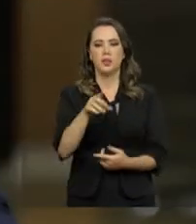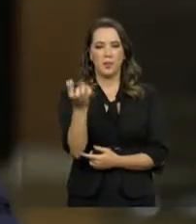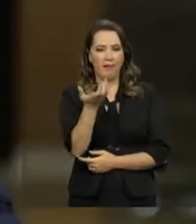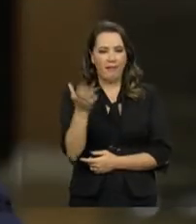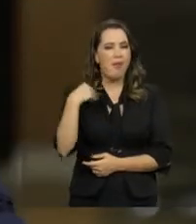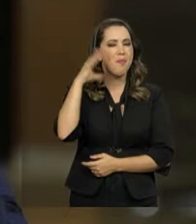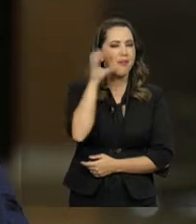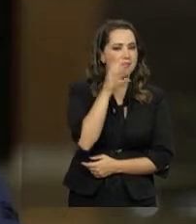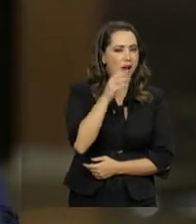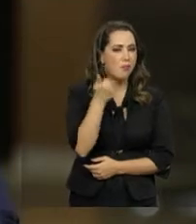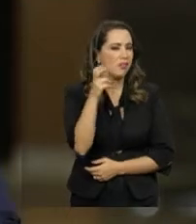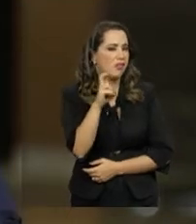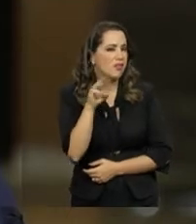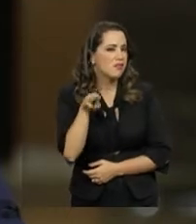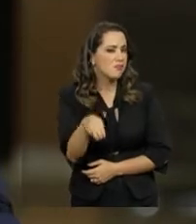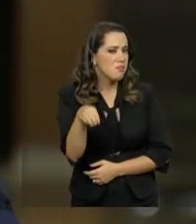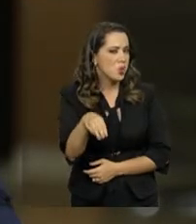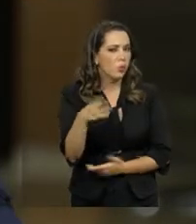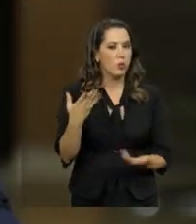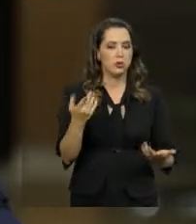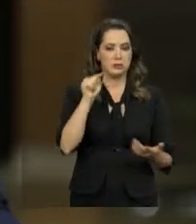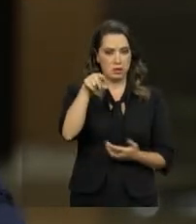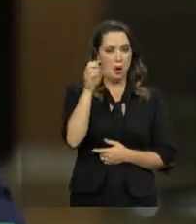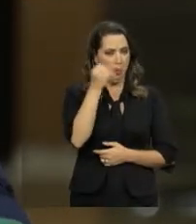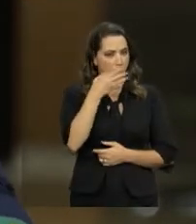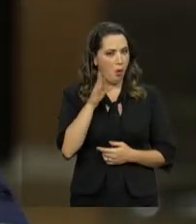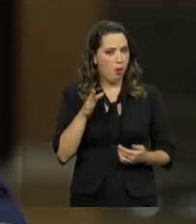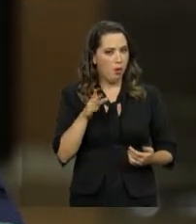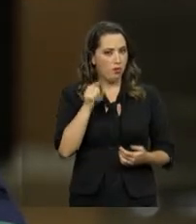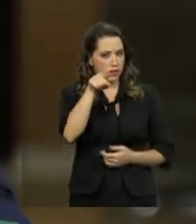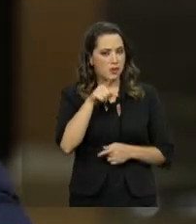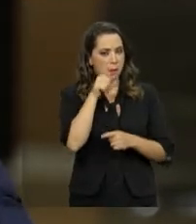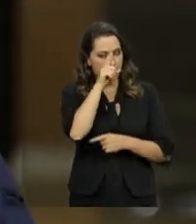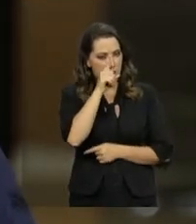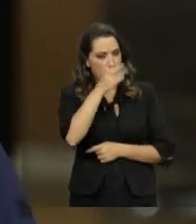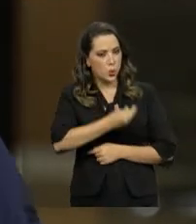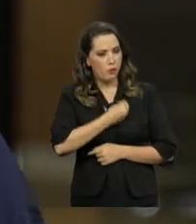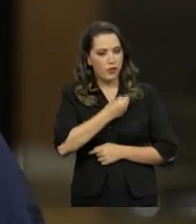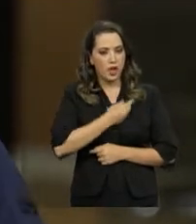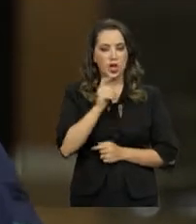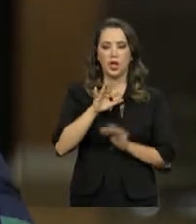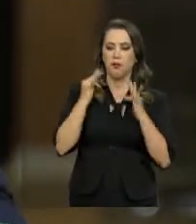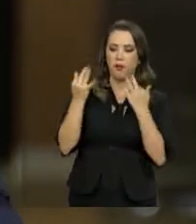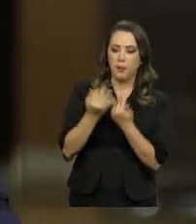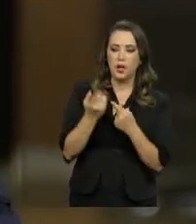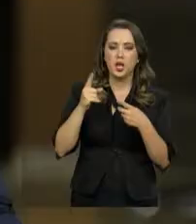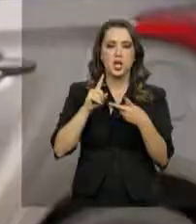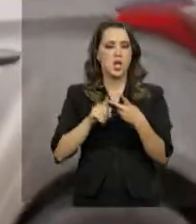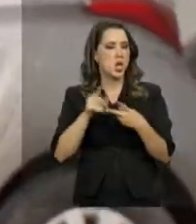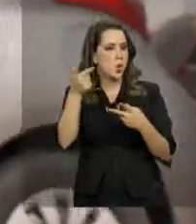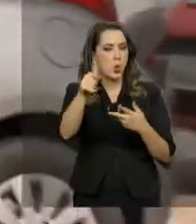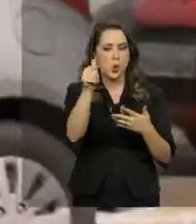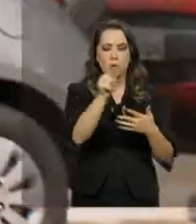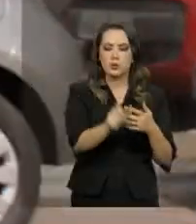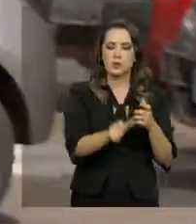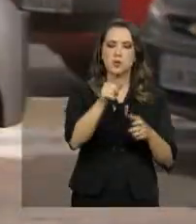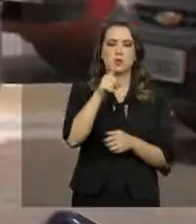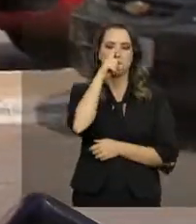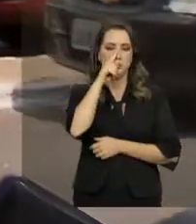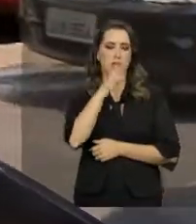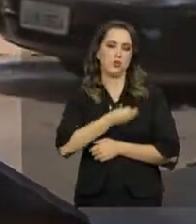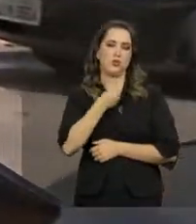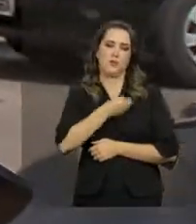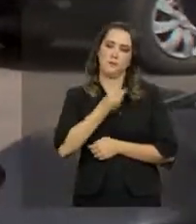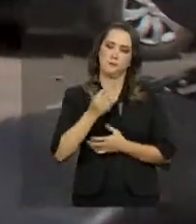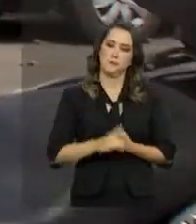de tempo chega ao seu destino será que vale a pena você expor sua vida sua vida da sua família e de outras pessoas ensinamentos